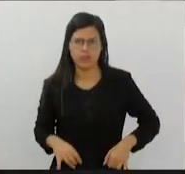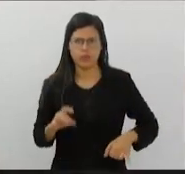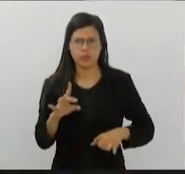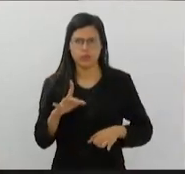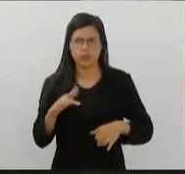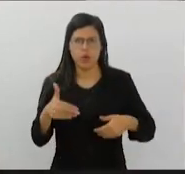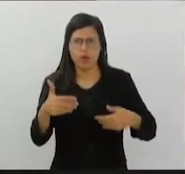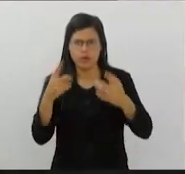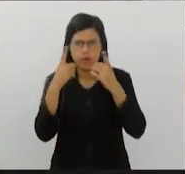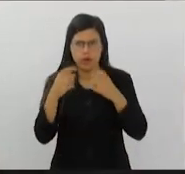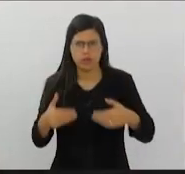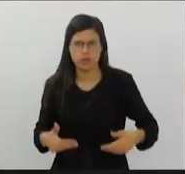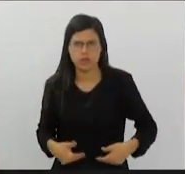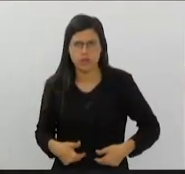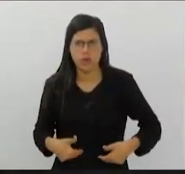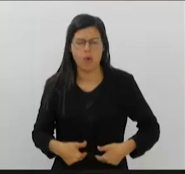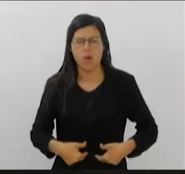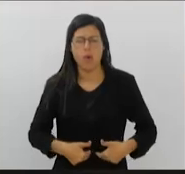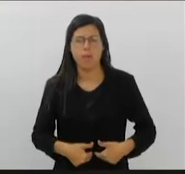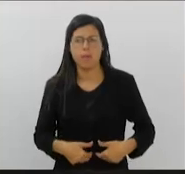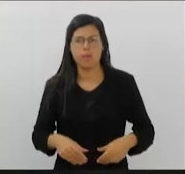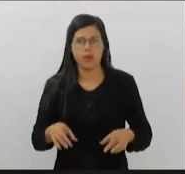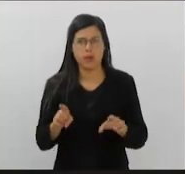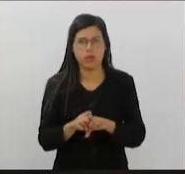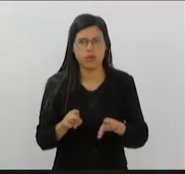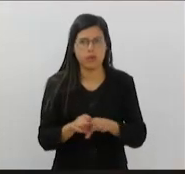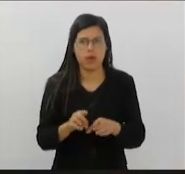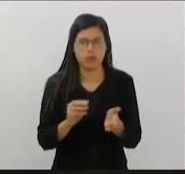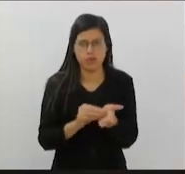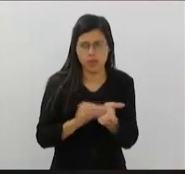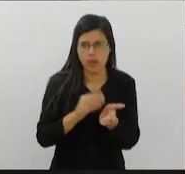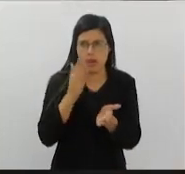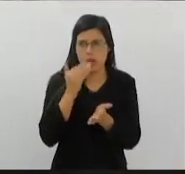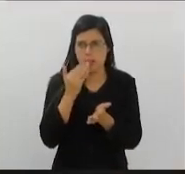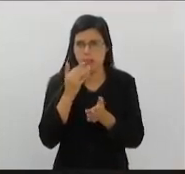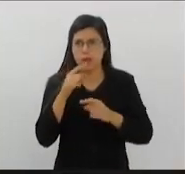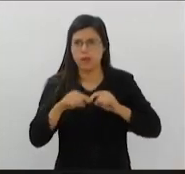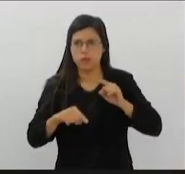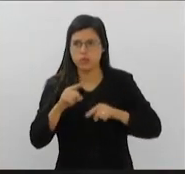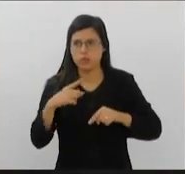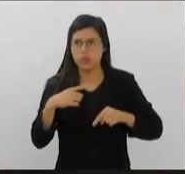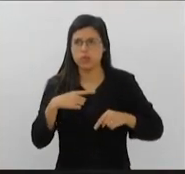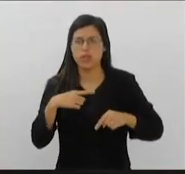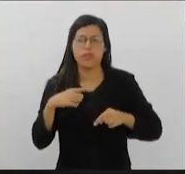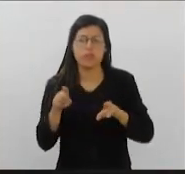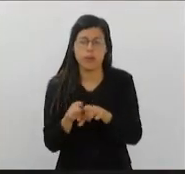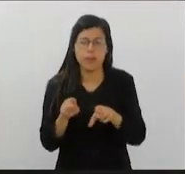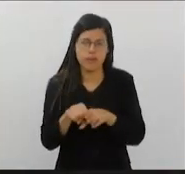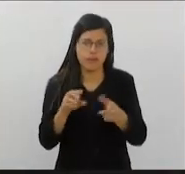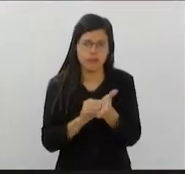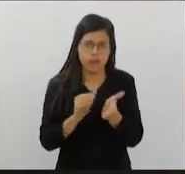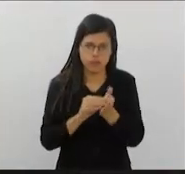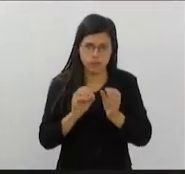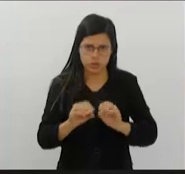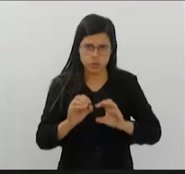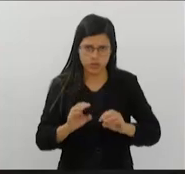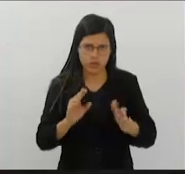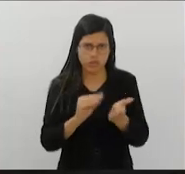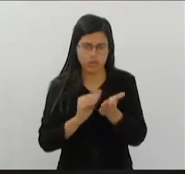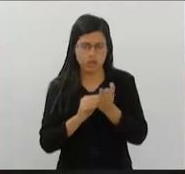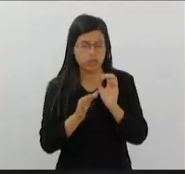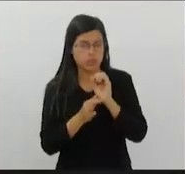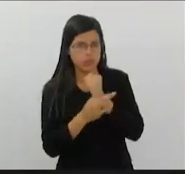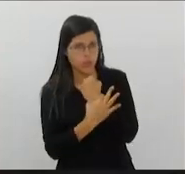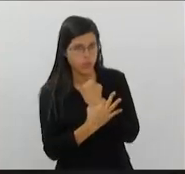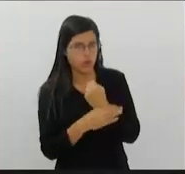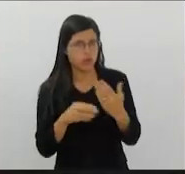da fome. Para além da ausência de alimento, foram múltiplas fomes: a fome de educação, a fome de segurança, a